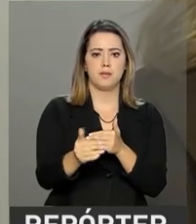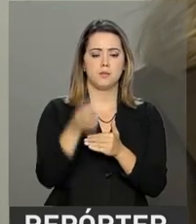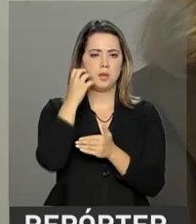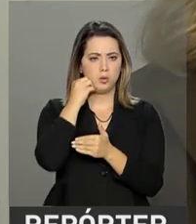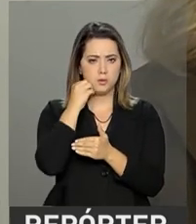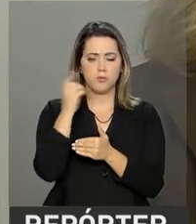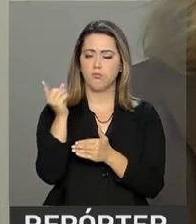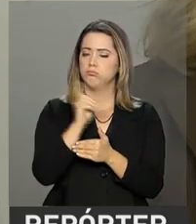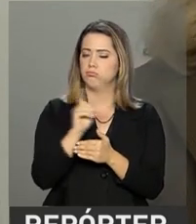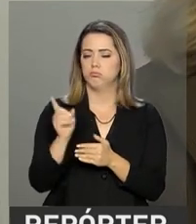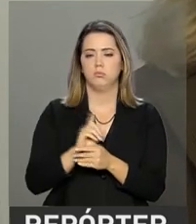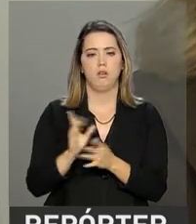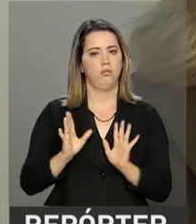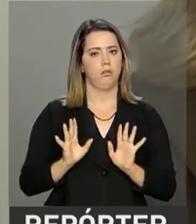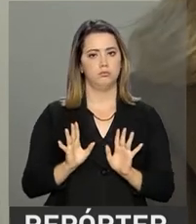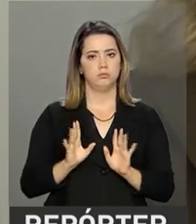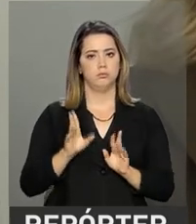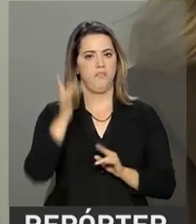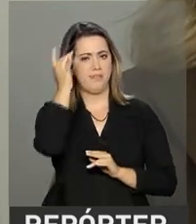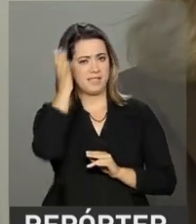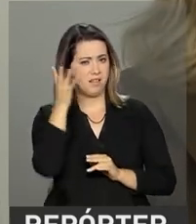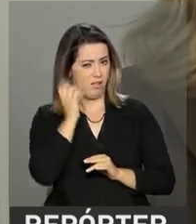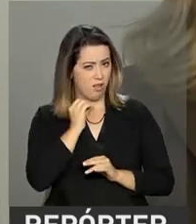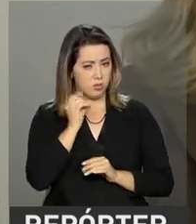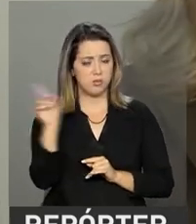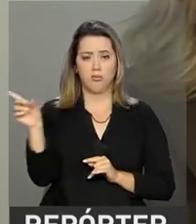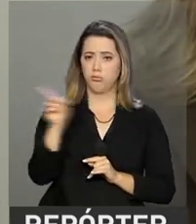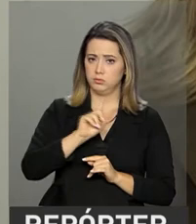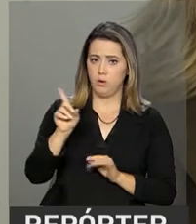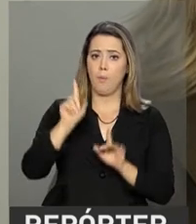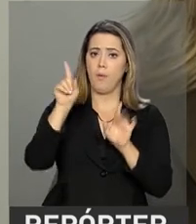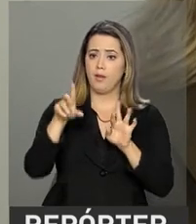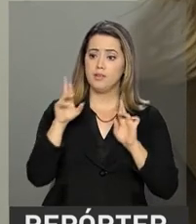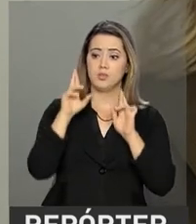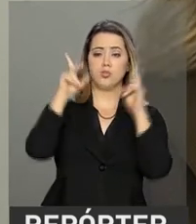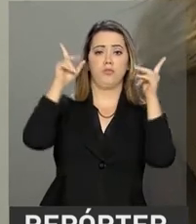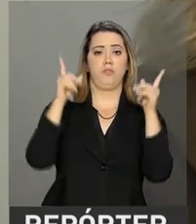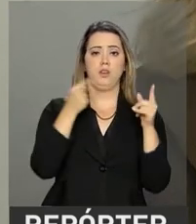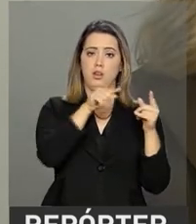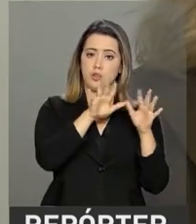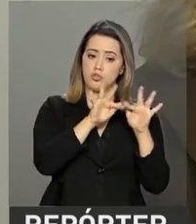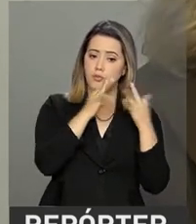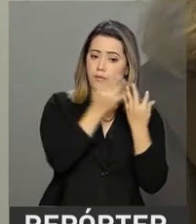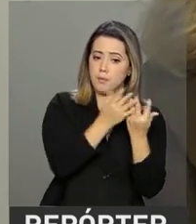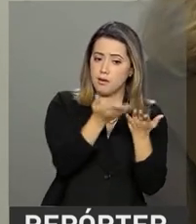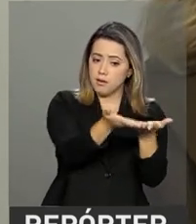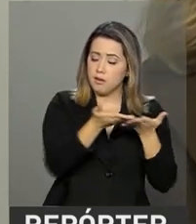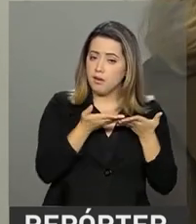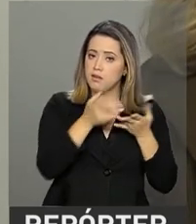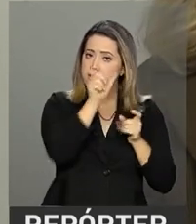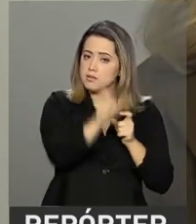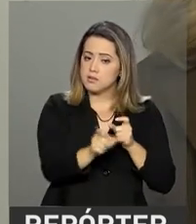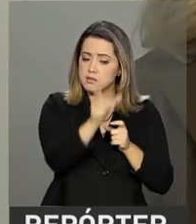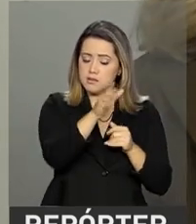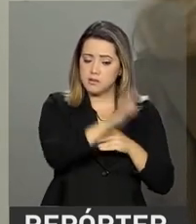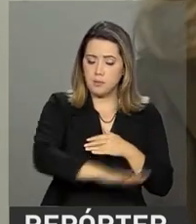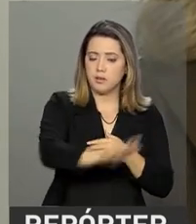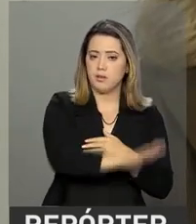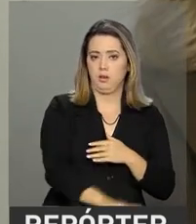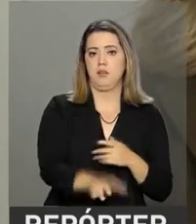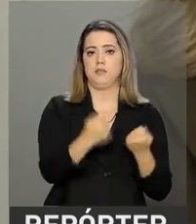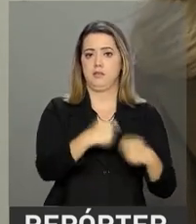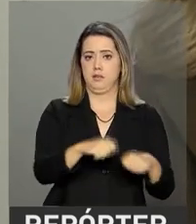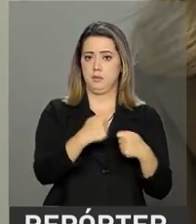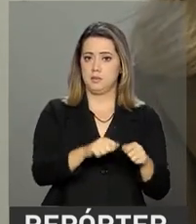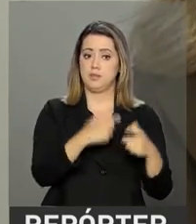é um serviço que vai facilitar, ou é diferente, né? Ela está provisoriamente com esta criança ou com